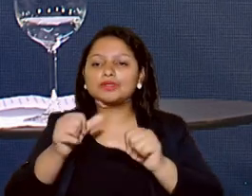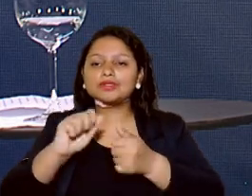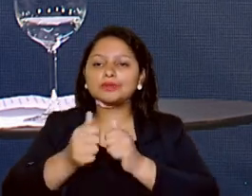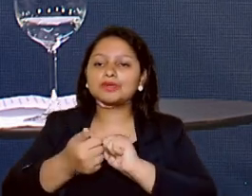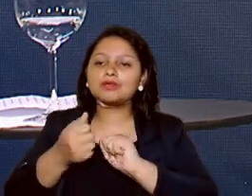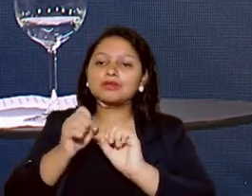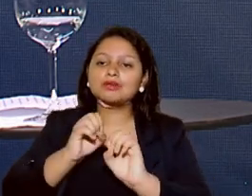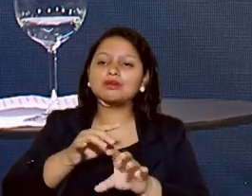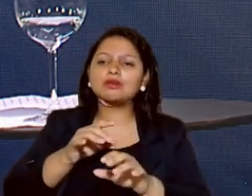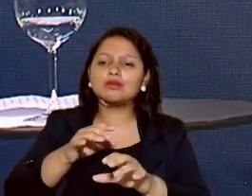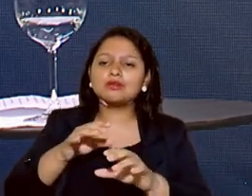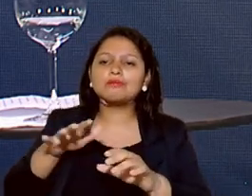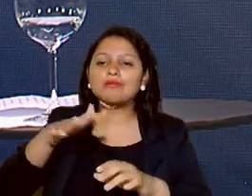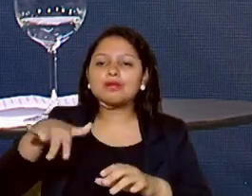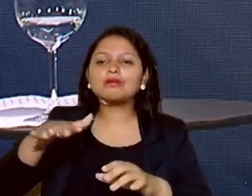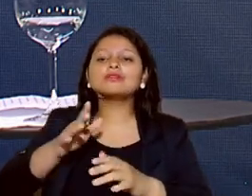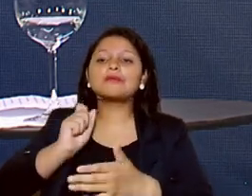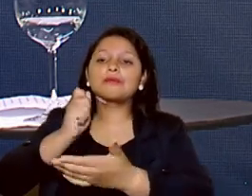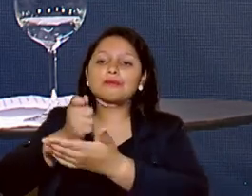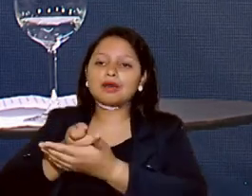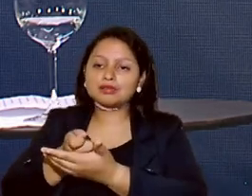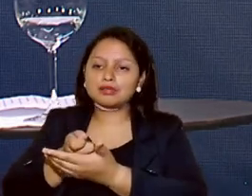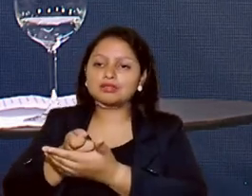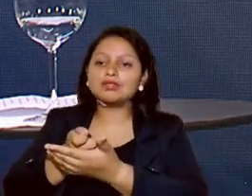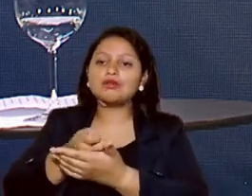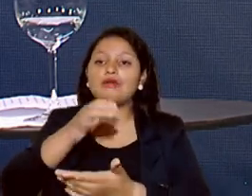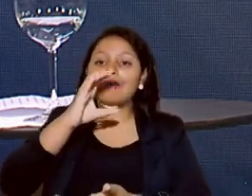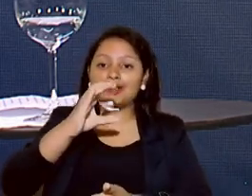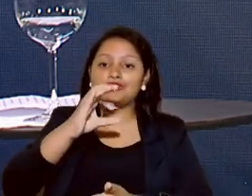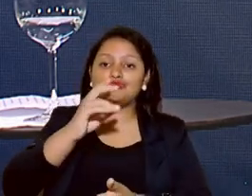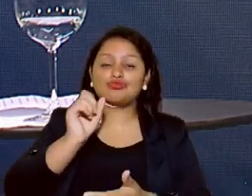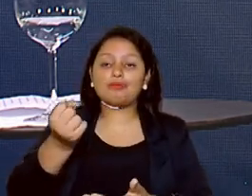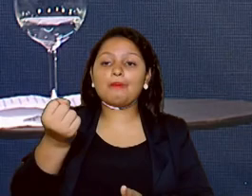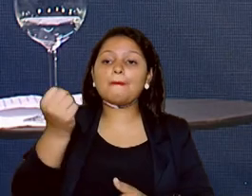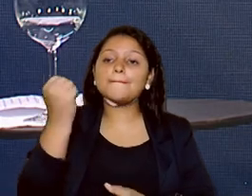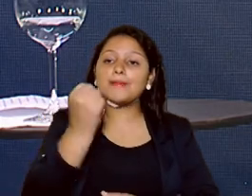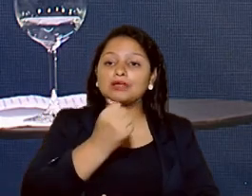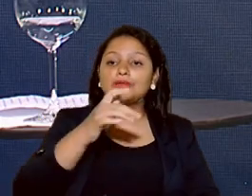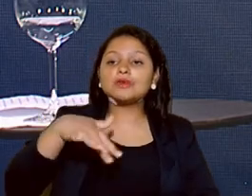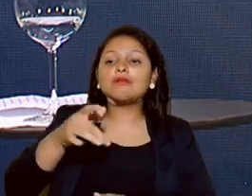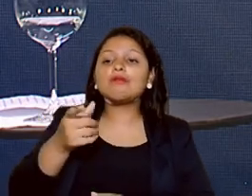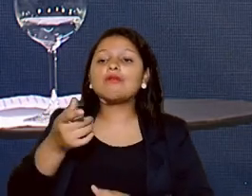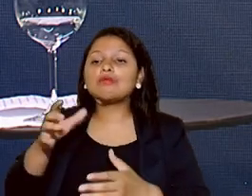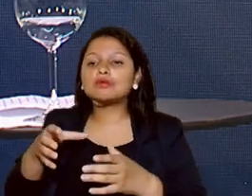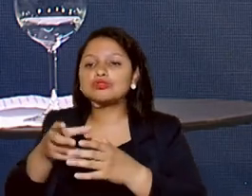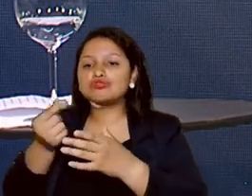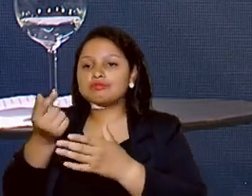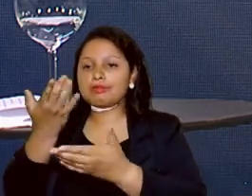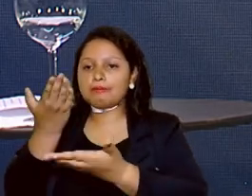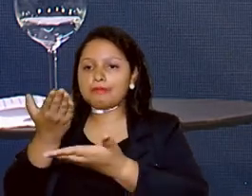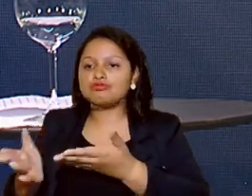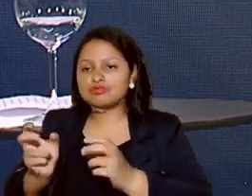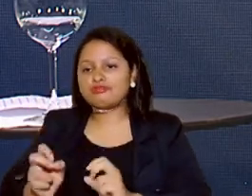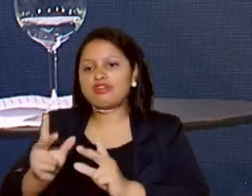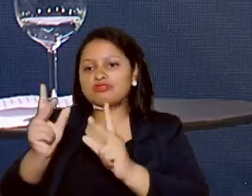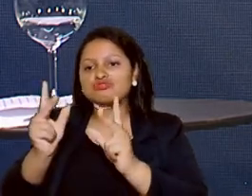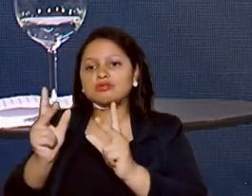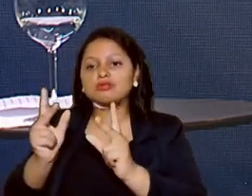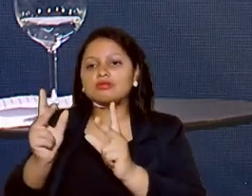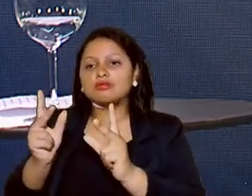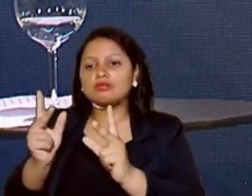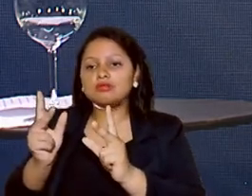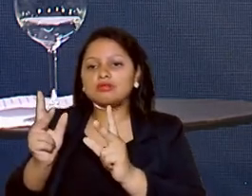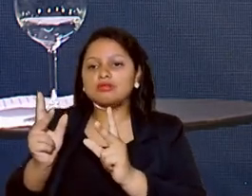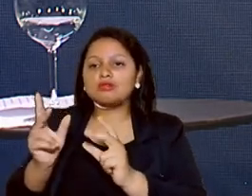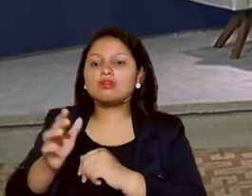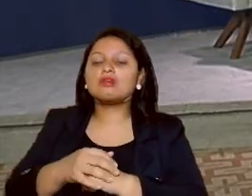libra o mercado de capitais maltrata e crédito mata porque mercado de captar e você perdeu um dinheirinho ração Você vende a não ser quando é Lojas Americanas aí